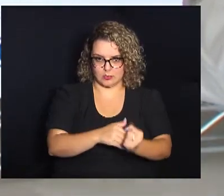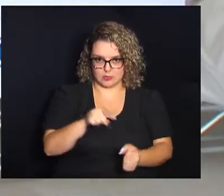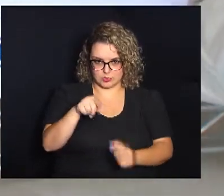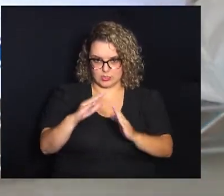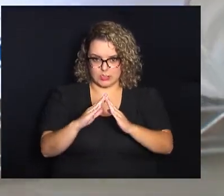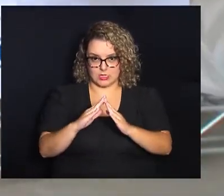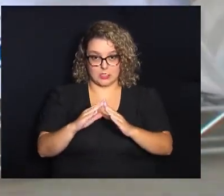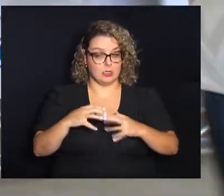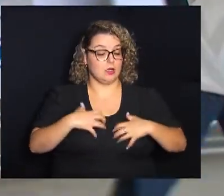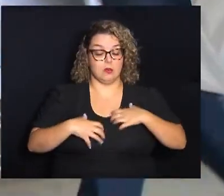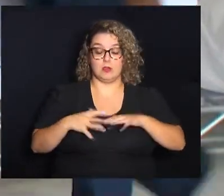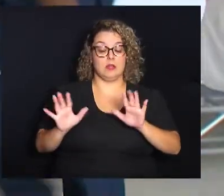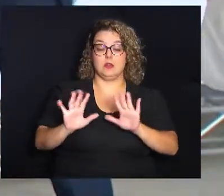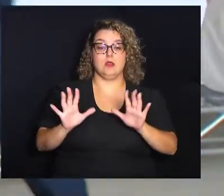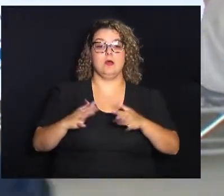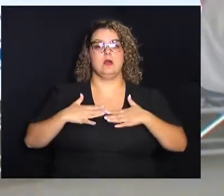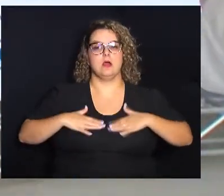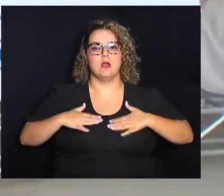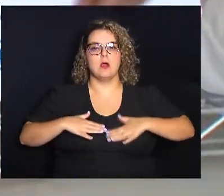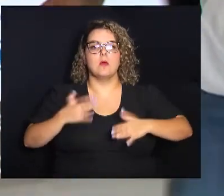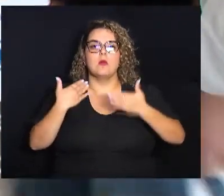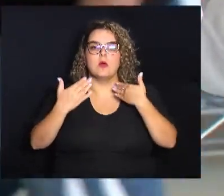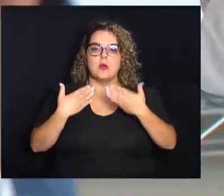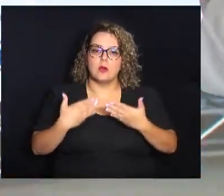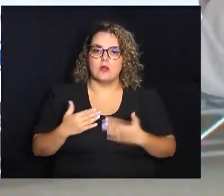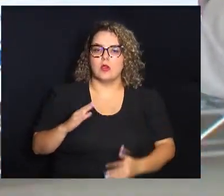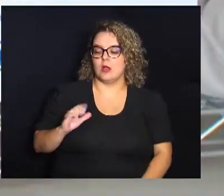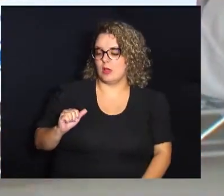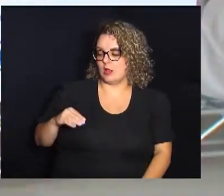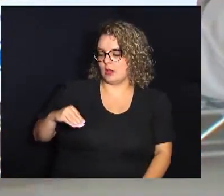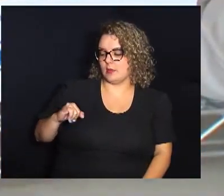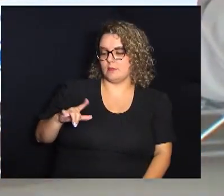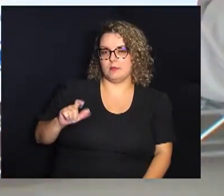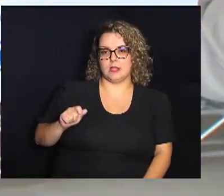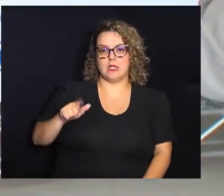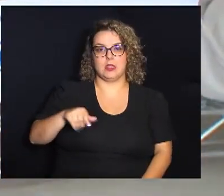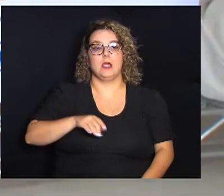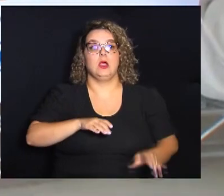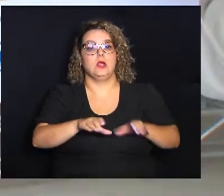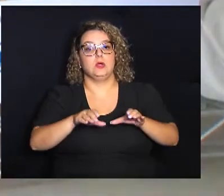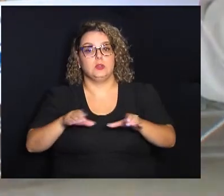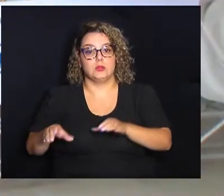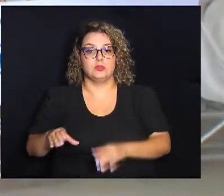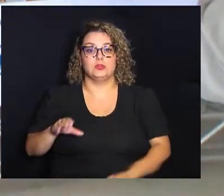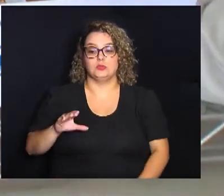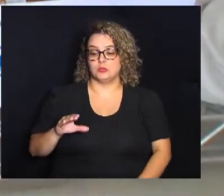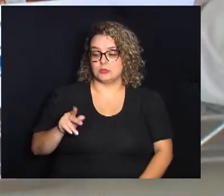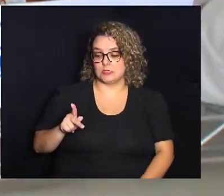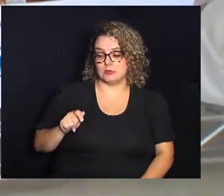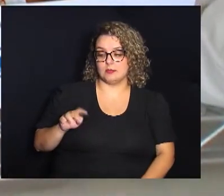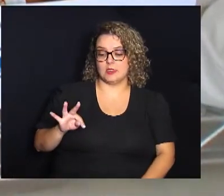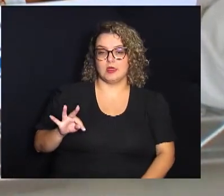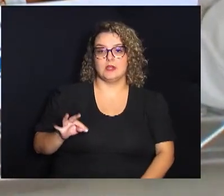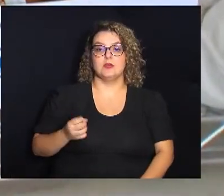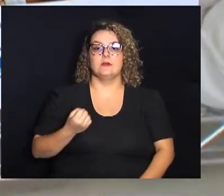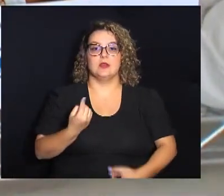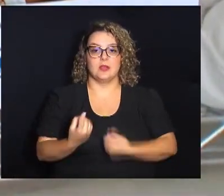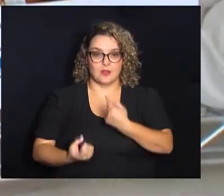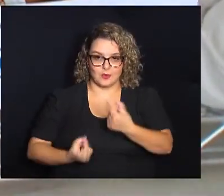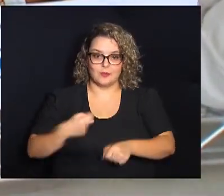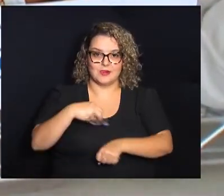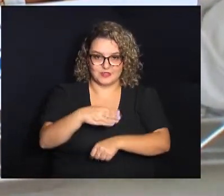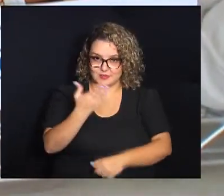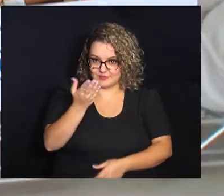se desespera, porque eu conversei ainda agora com a Camila Garrido, que é coordenadora do CEPAT, que ela vai dar uma dica para